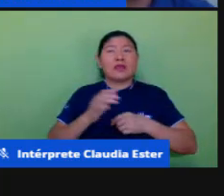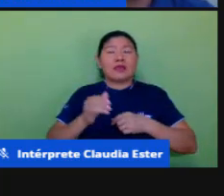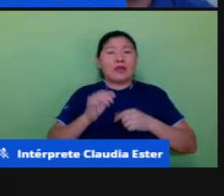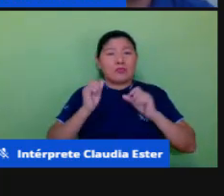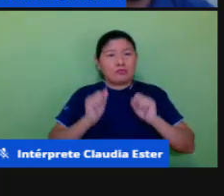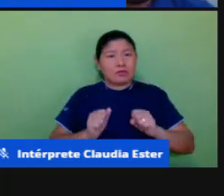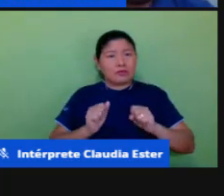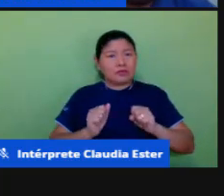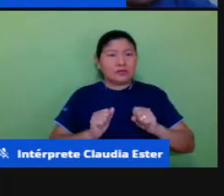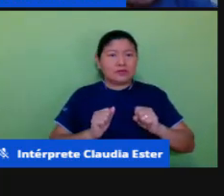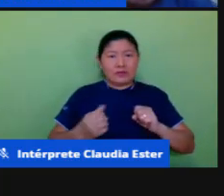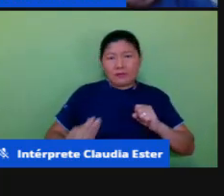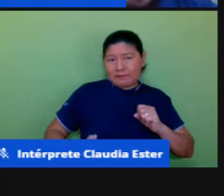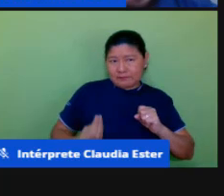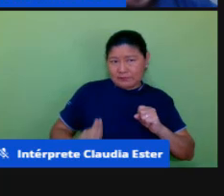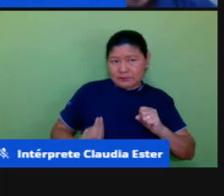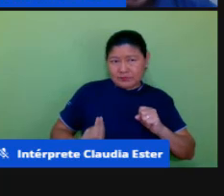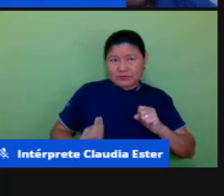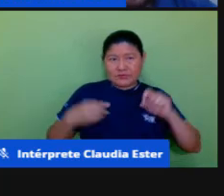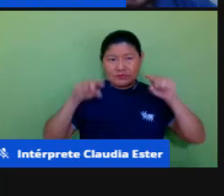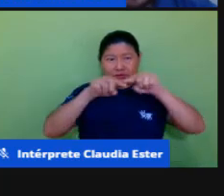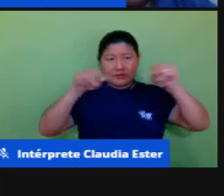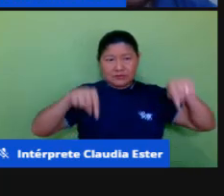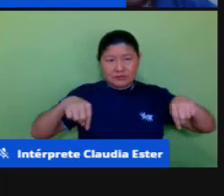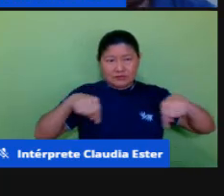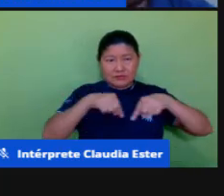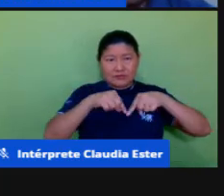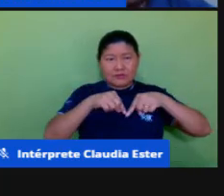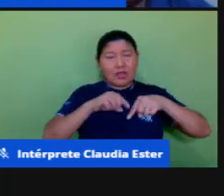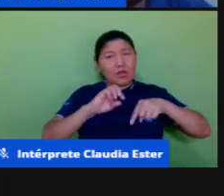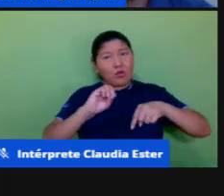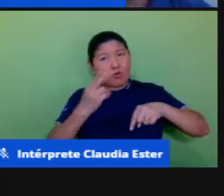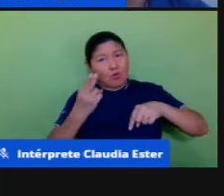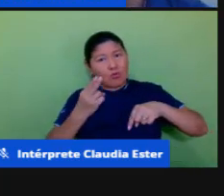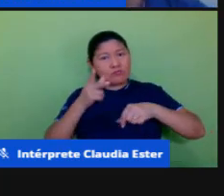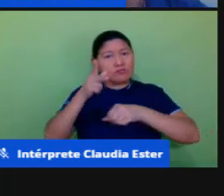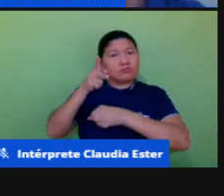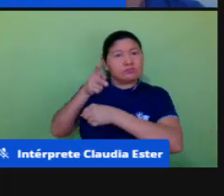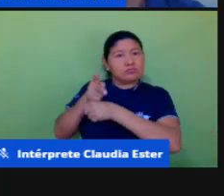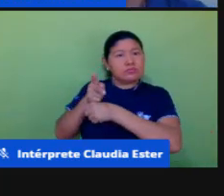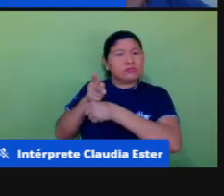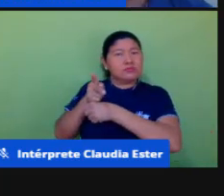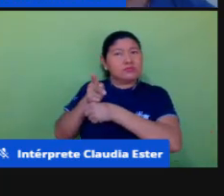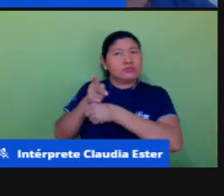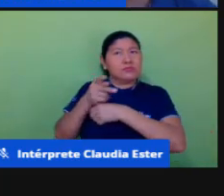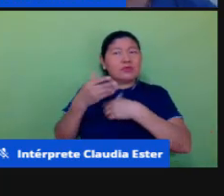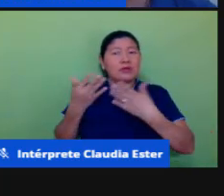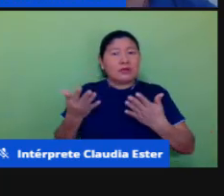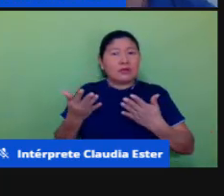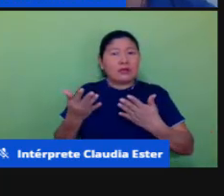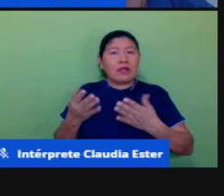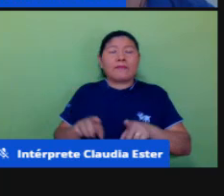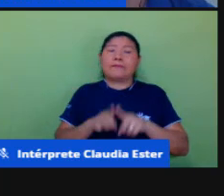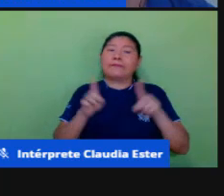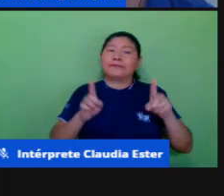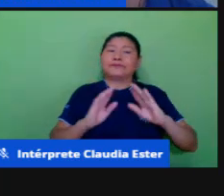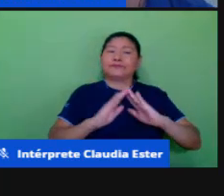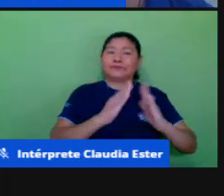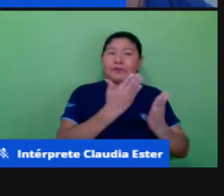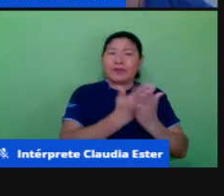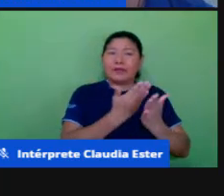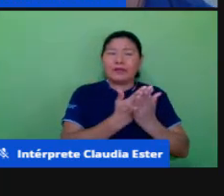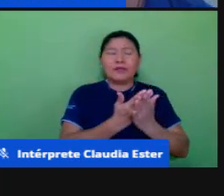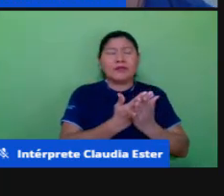fazer essa exposição. E a escola foi questionada por um pai, a